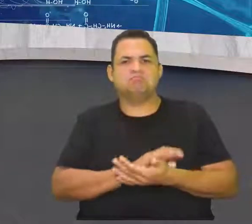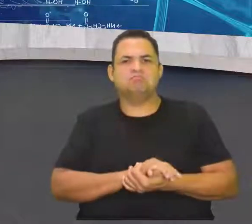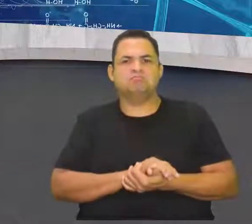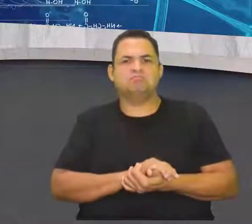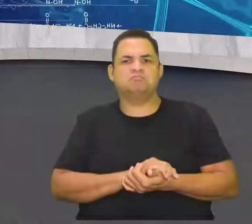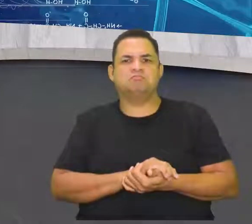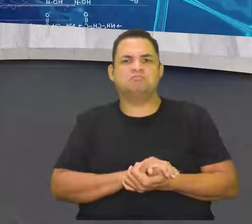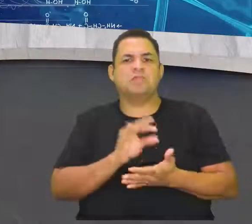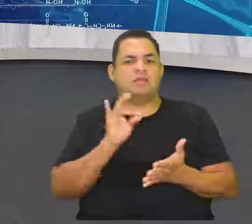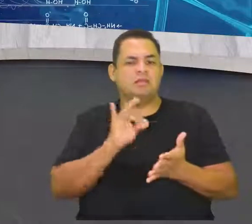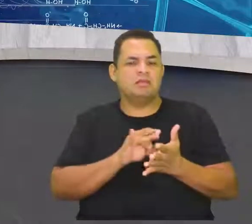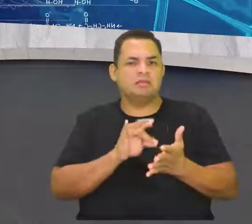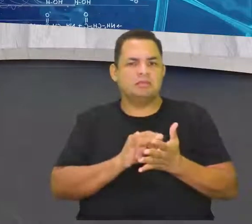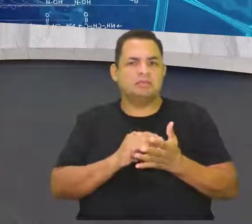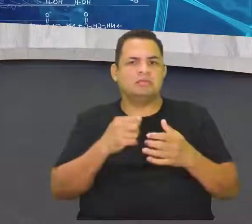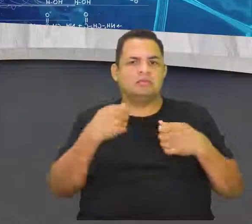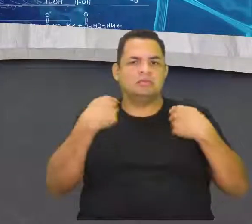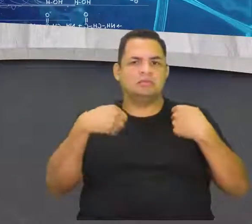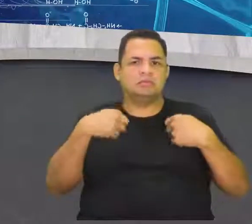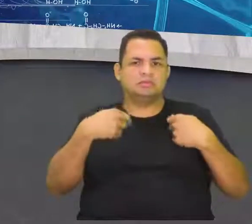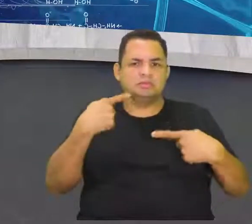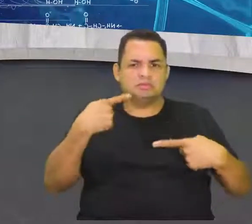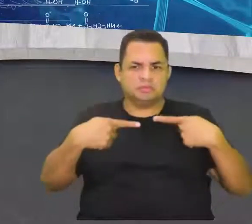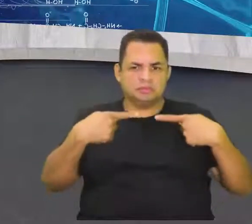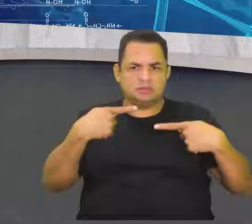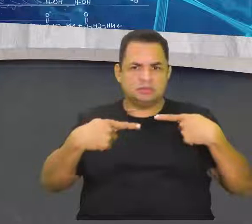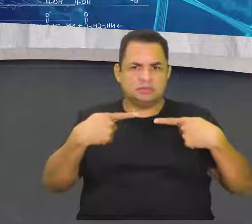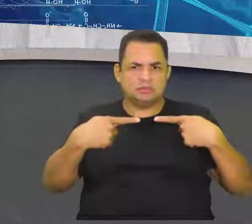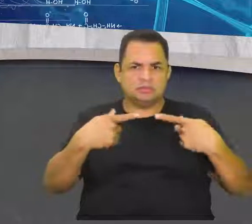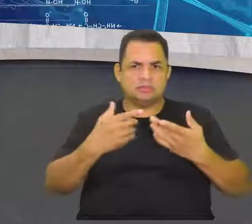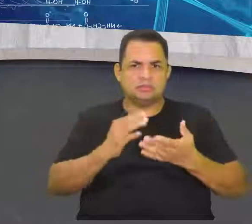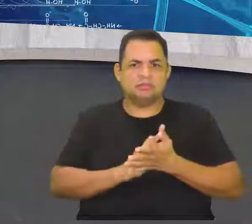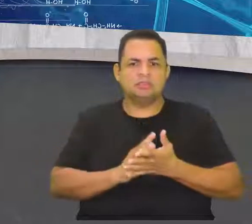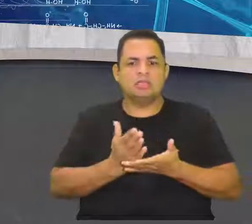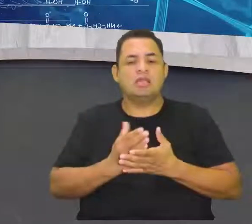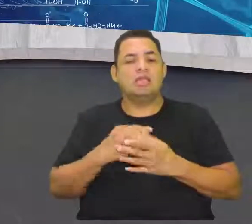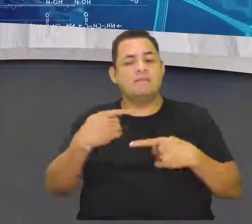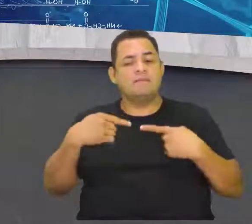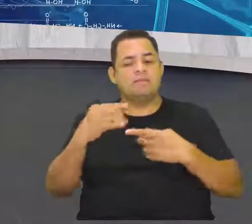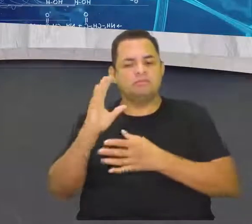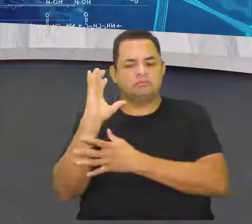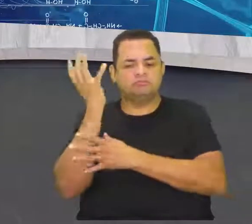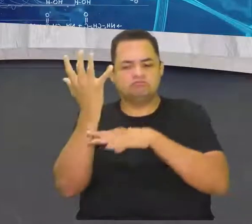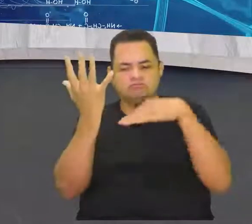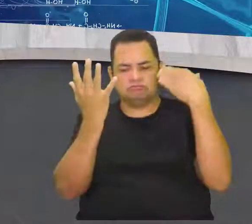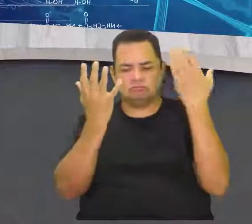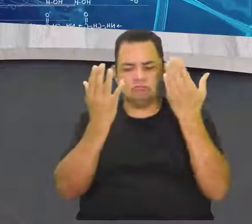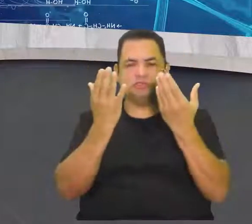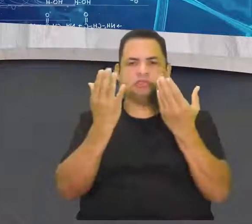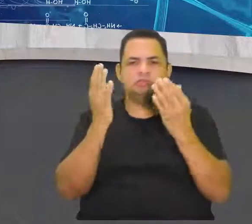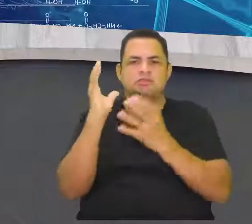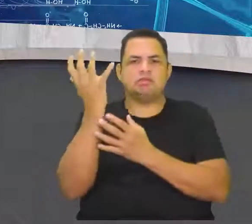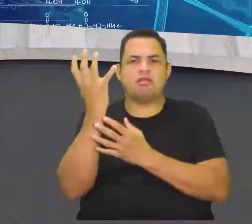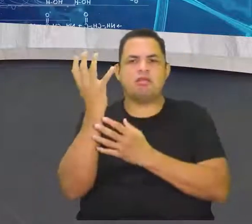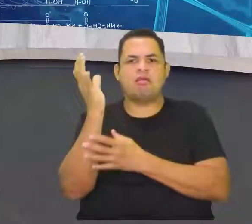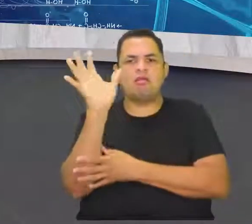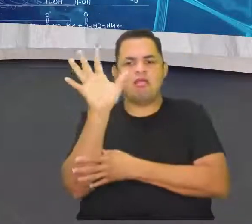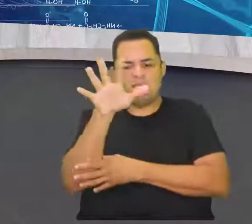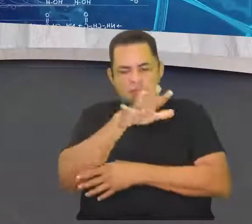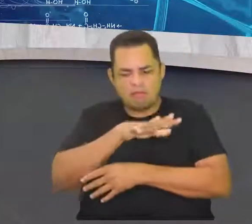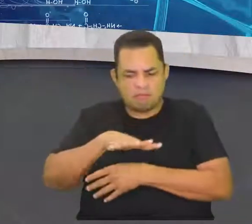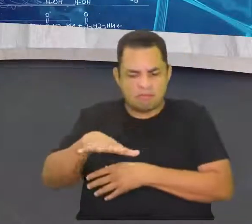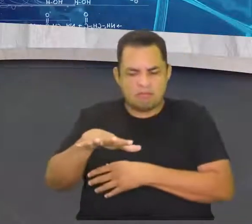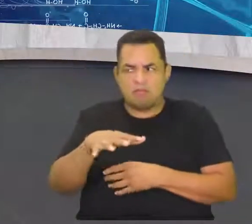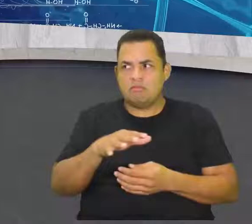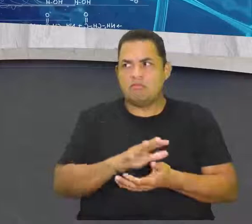Ele é um fato que deve ser discutido lá nas políticas ambientais. Afinal, muitos desses produtos,